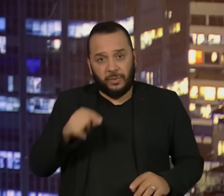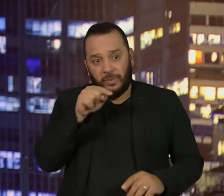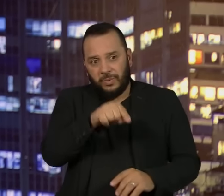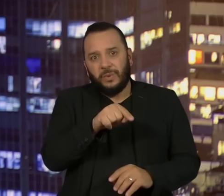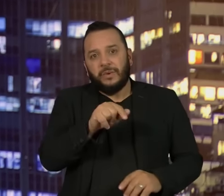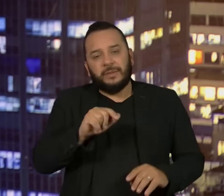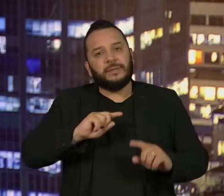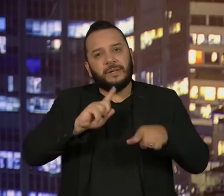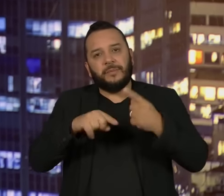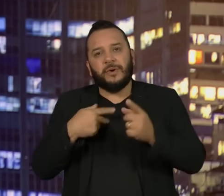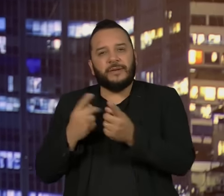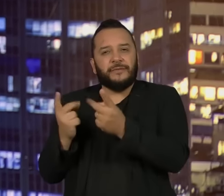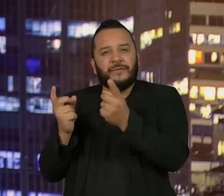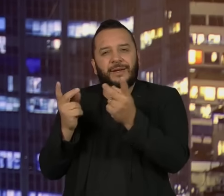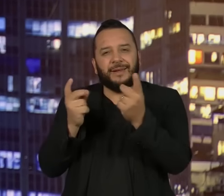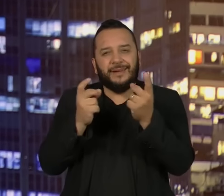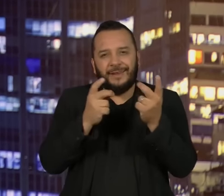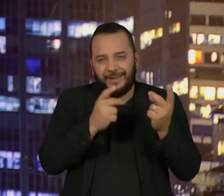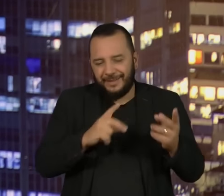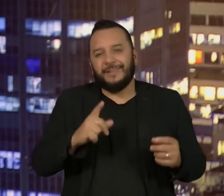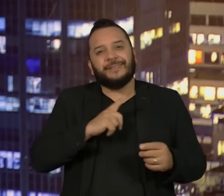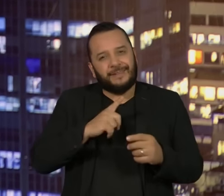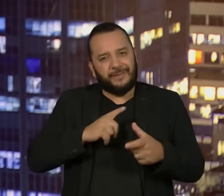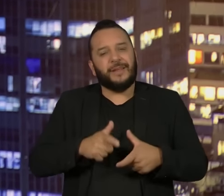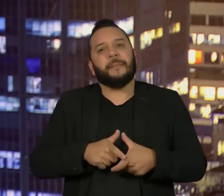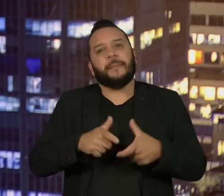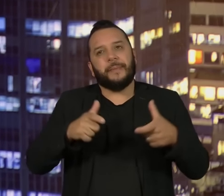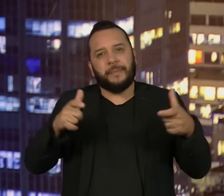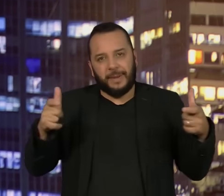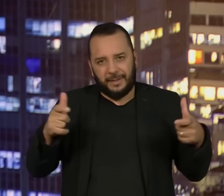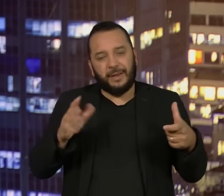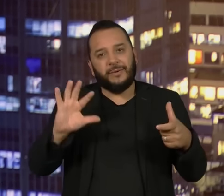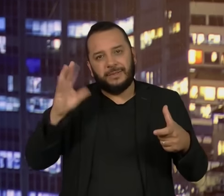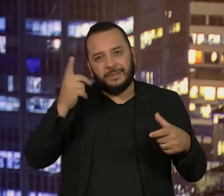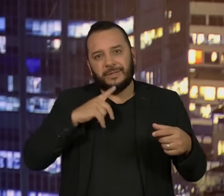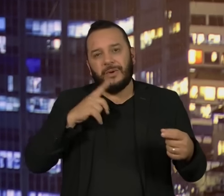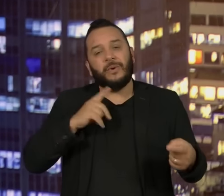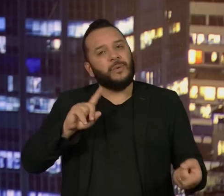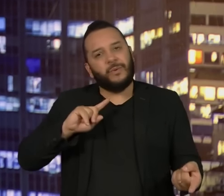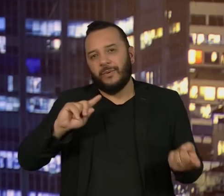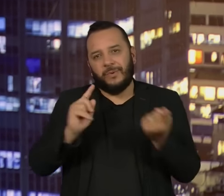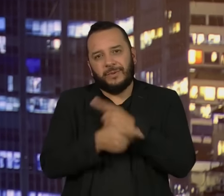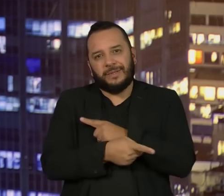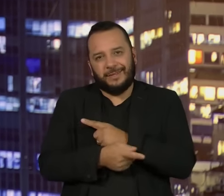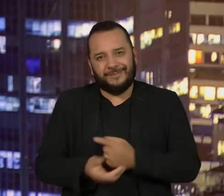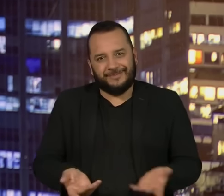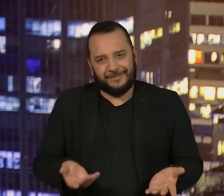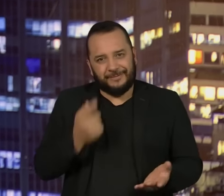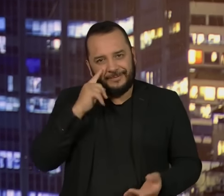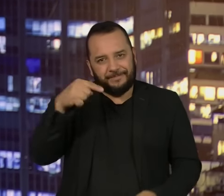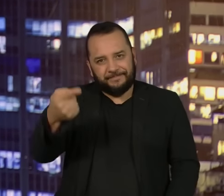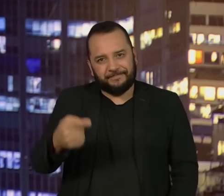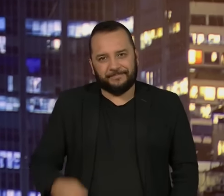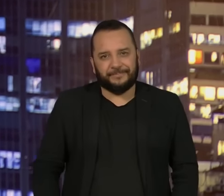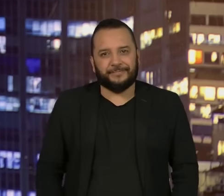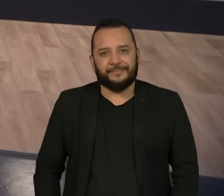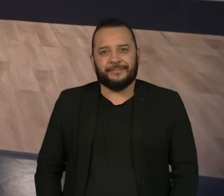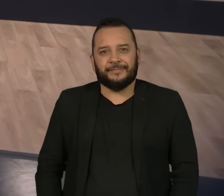aumento vertiginoso nas vendas, ou seja, o efeito foi tornar o livro ainda mais popular. A gente volta já.